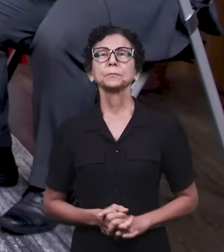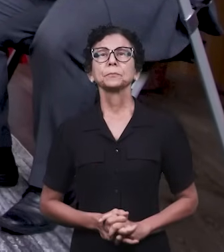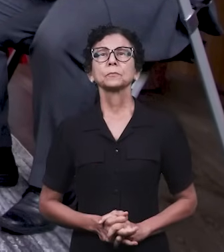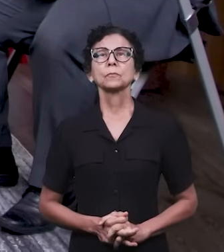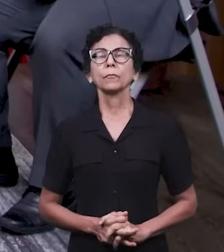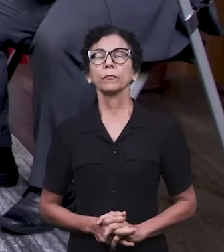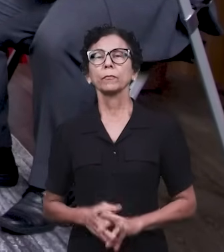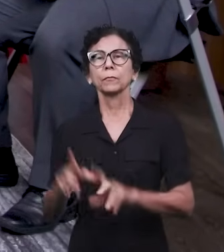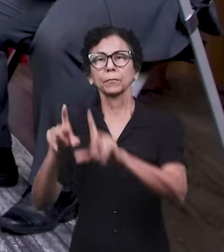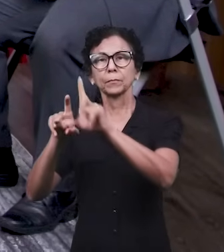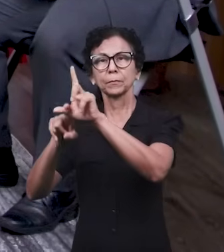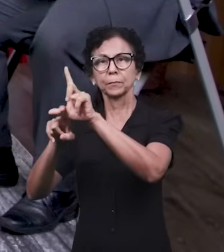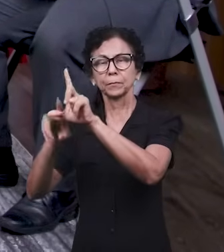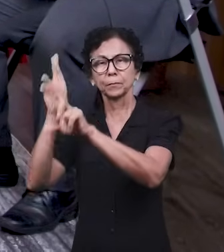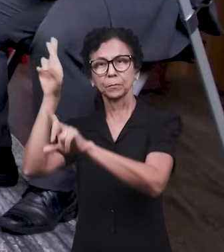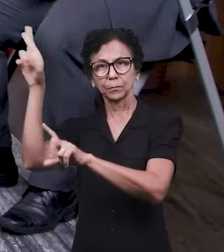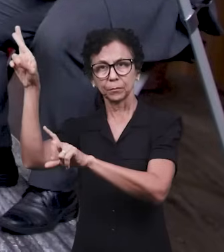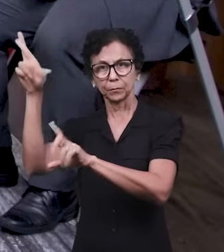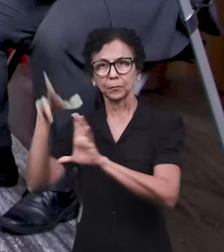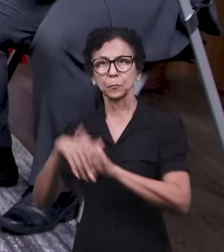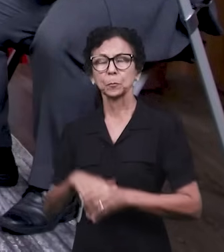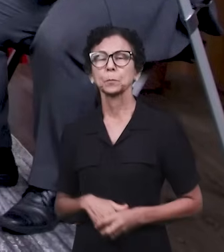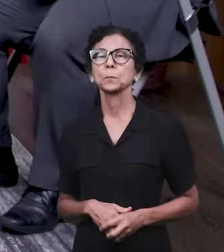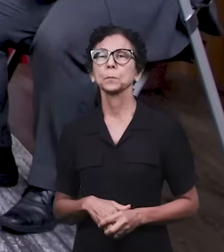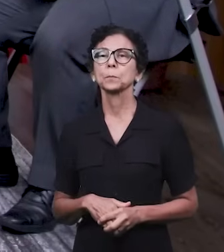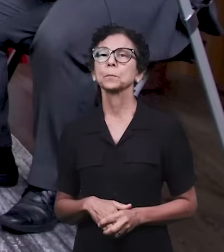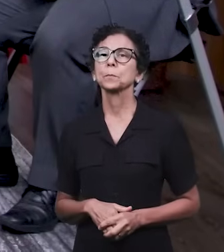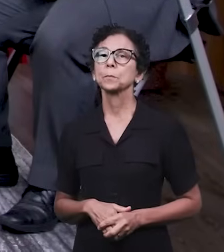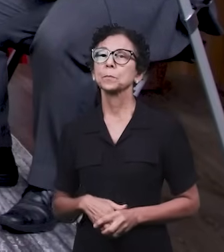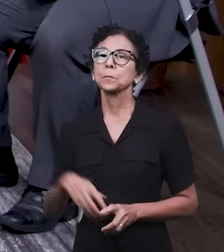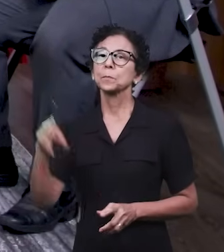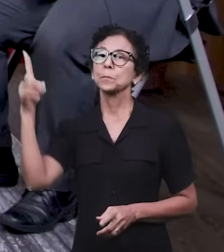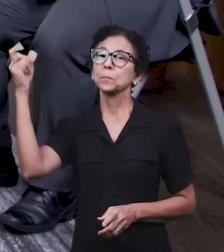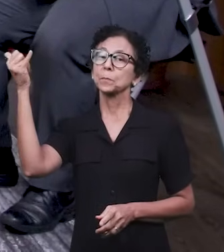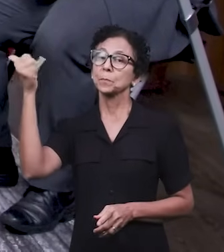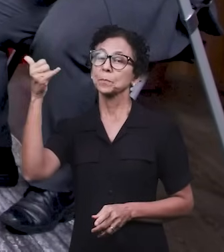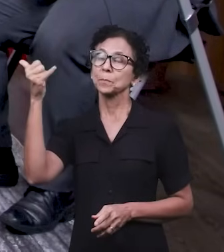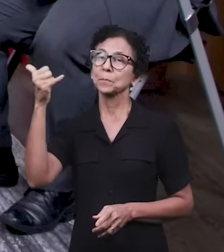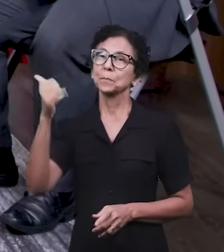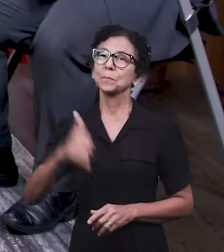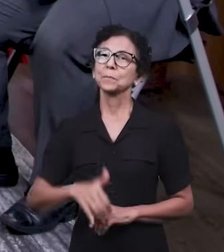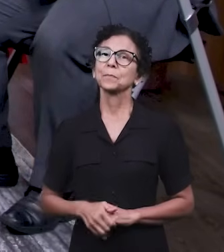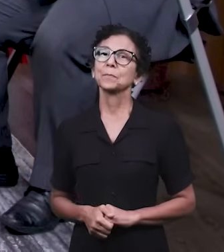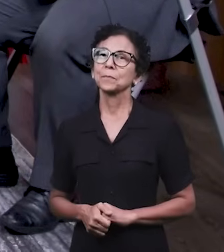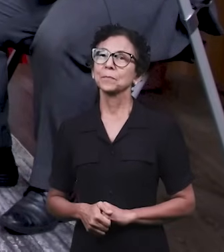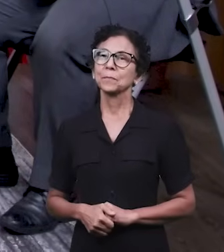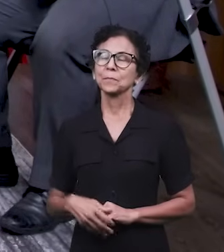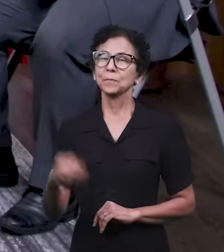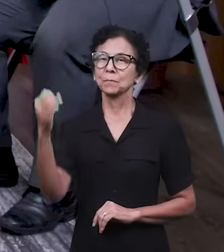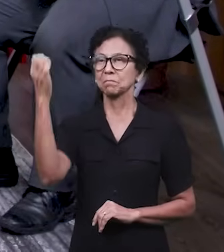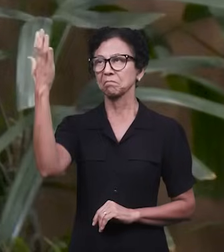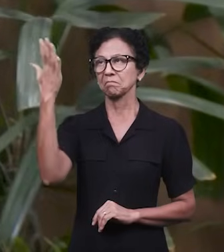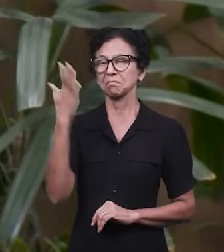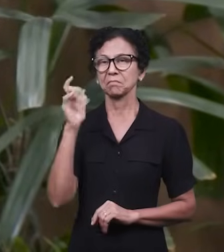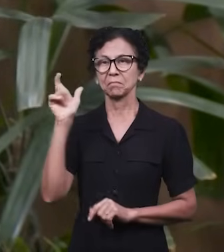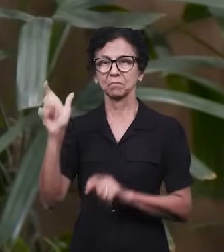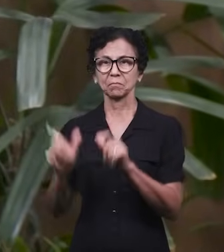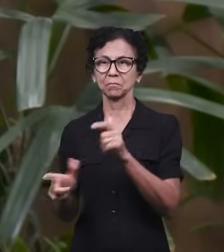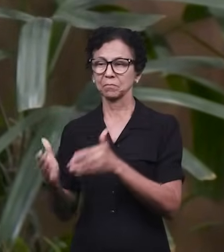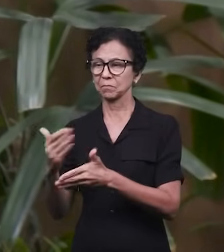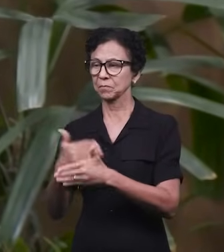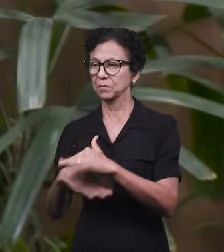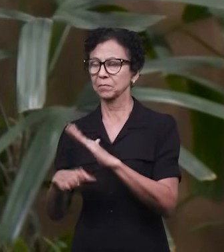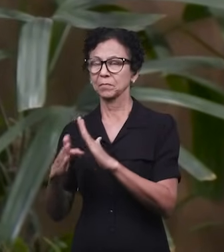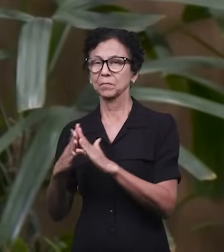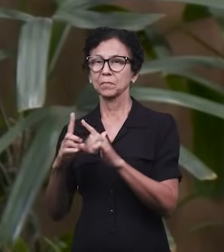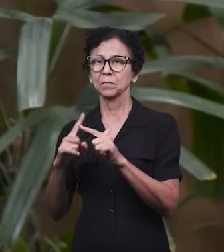Senhor, o Senhor vai dizer para ele, vai revelar no meio da igreja, ou ele vai ter esse discernimento